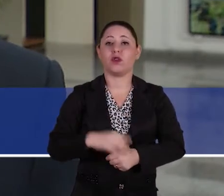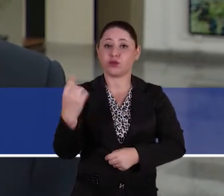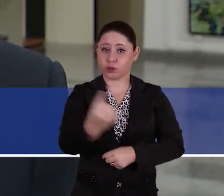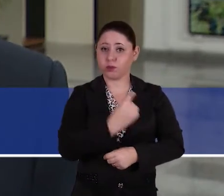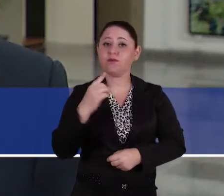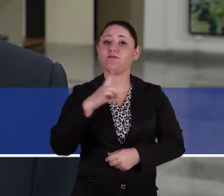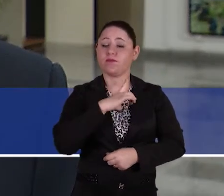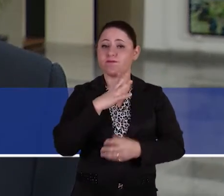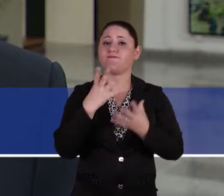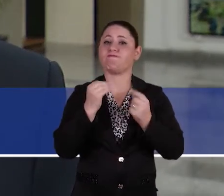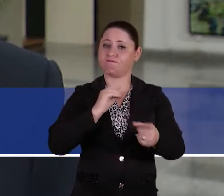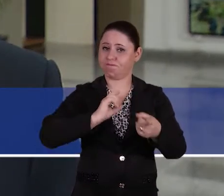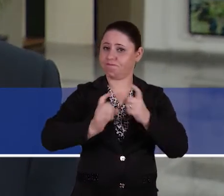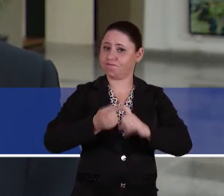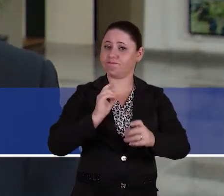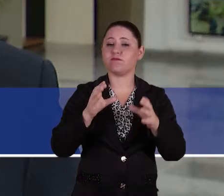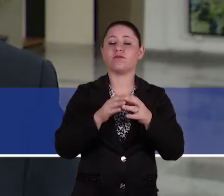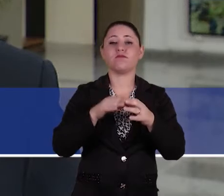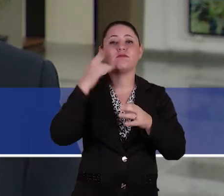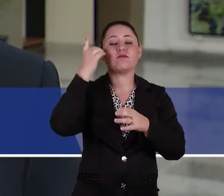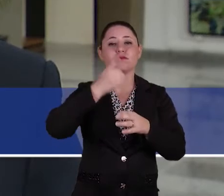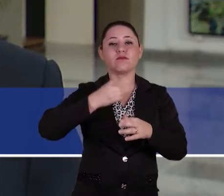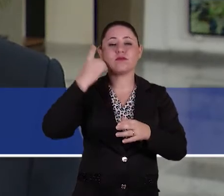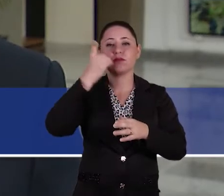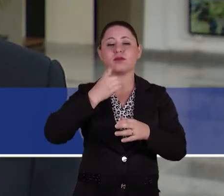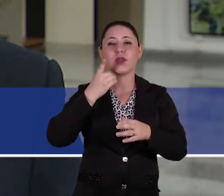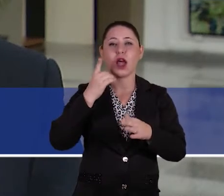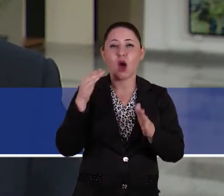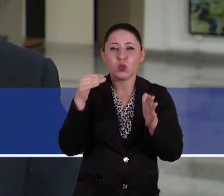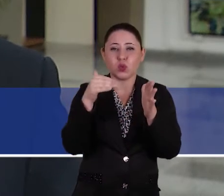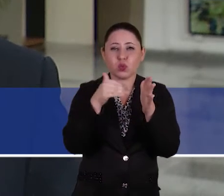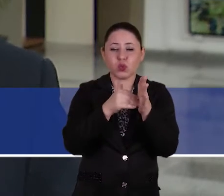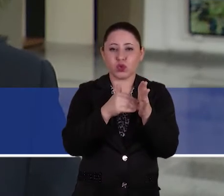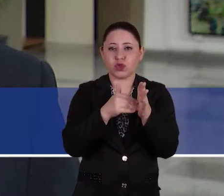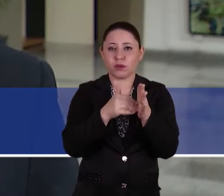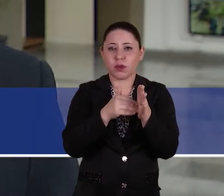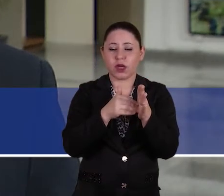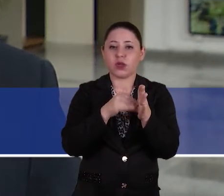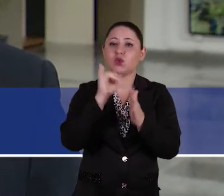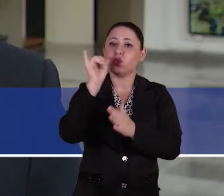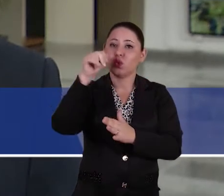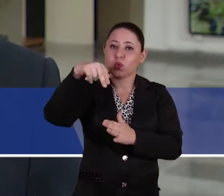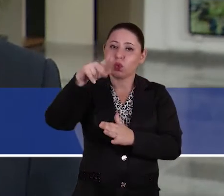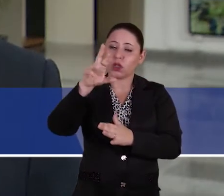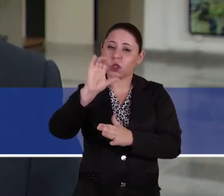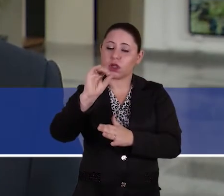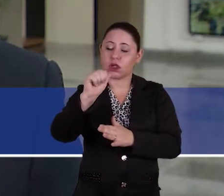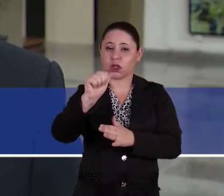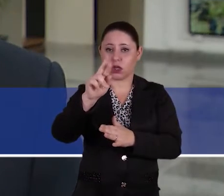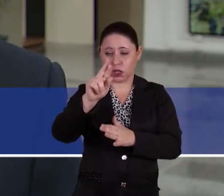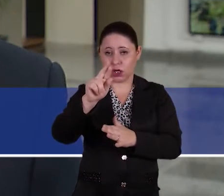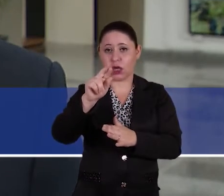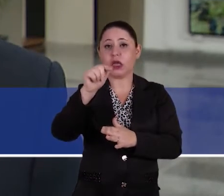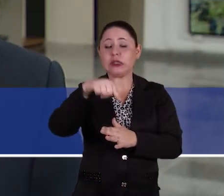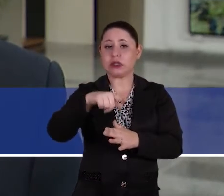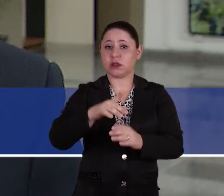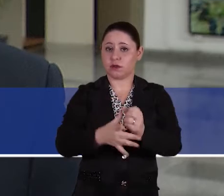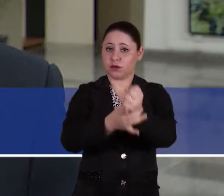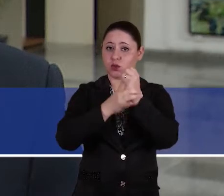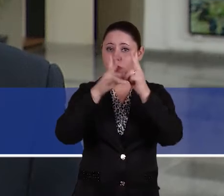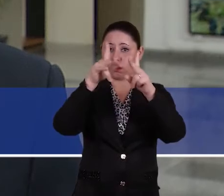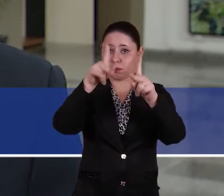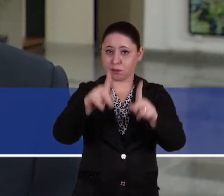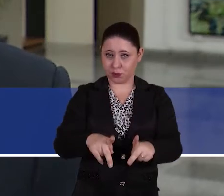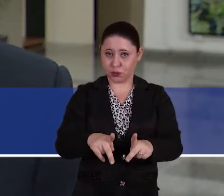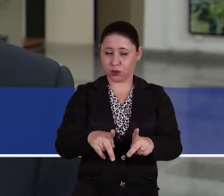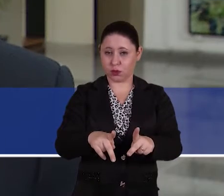Nós tivemos várias reuniões na Frente Parlamentar, a última foi no INCRA, onde a Defensoria Pública,